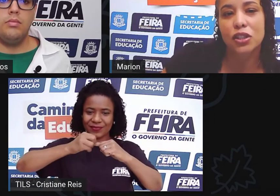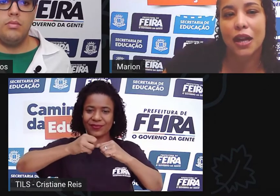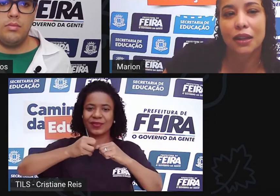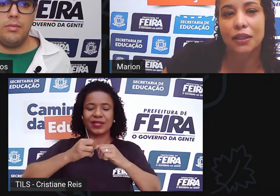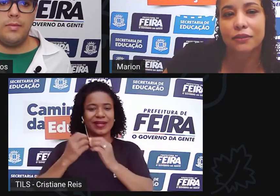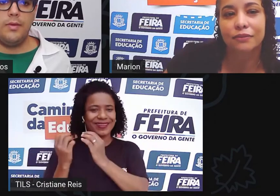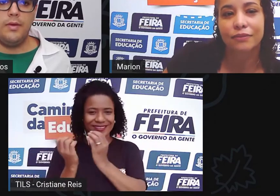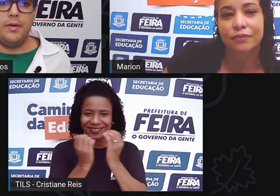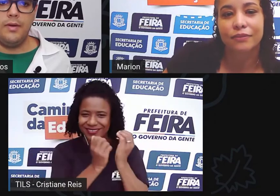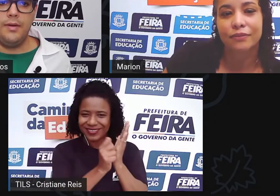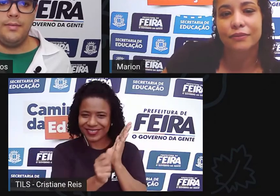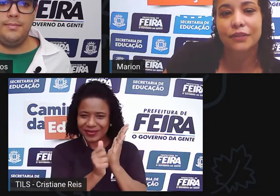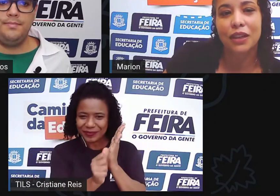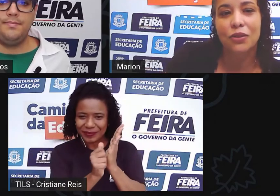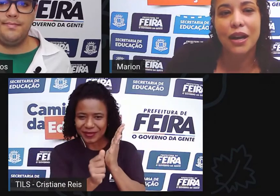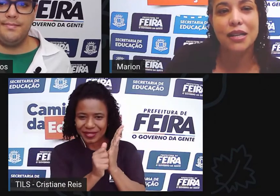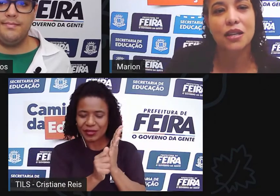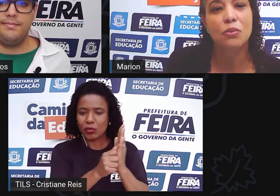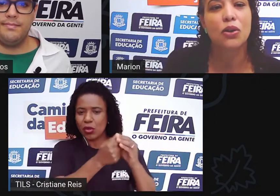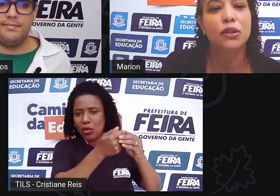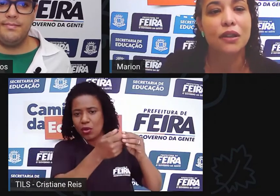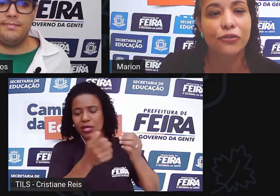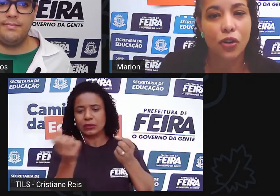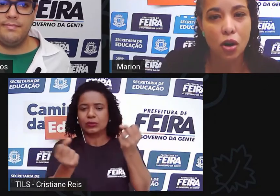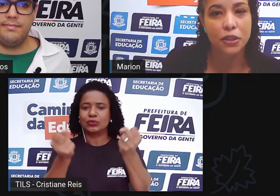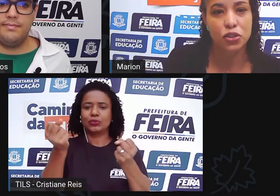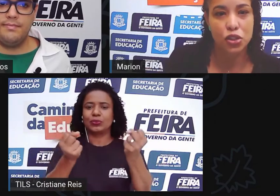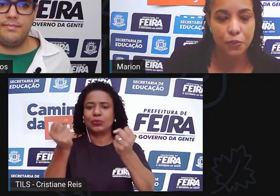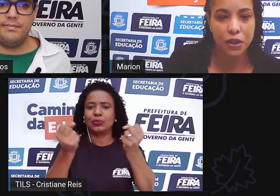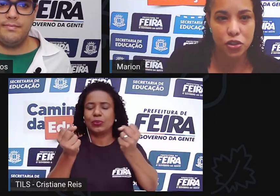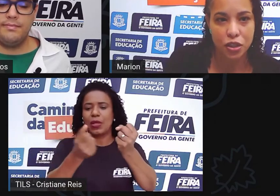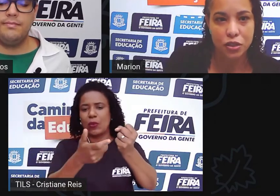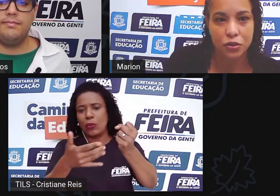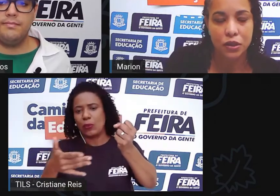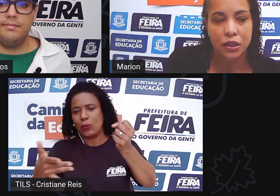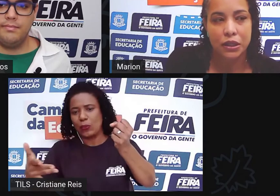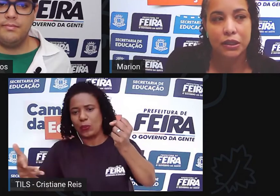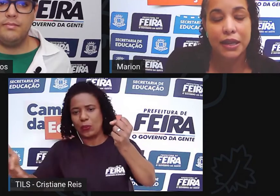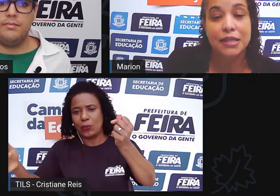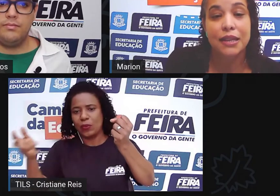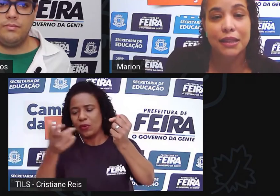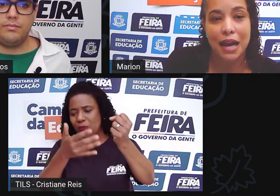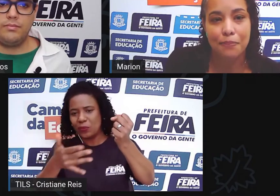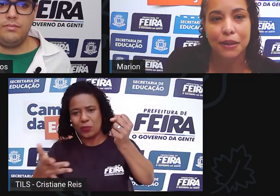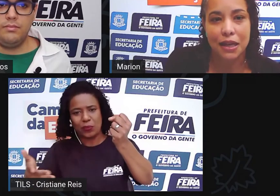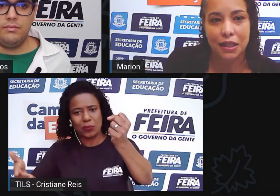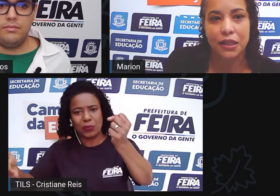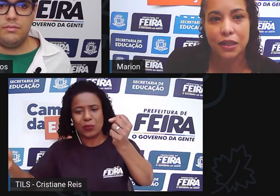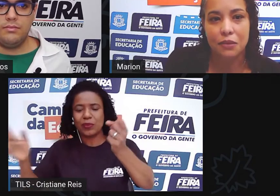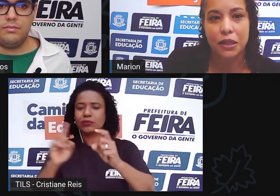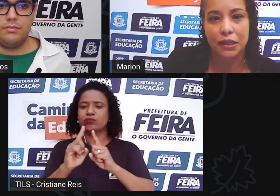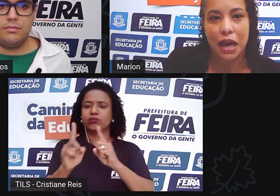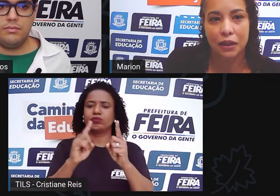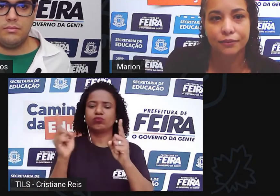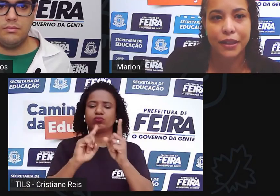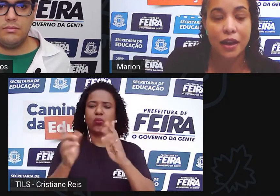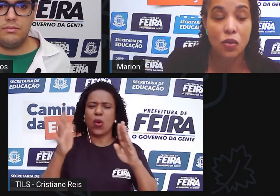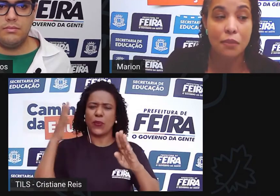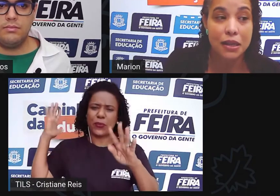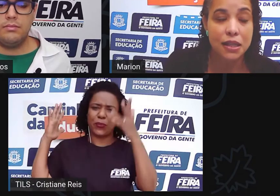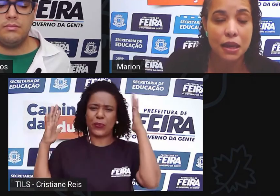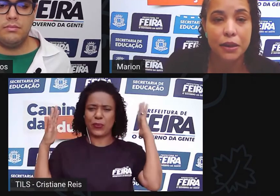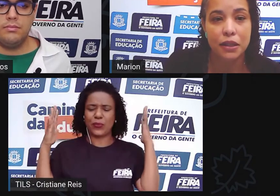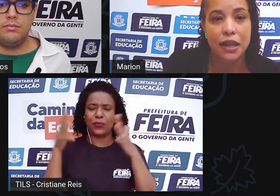na estrada. Então, essa é uma outra forma de desperdício nessa etapa da cadeia alimentar, né?